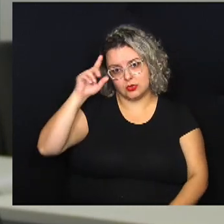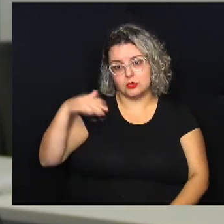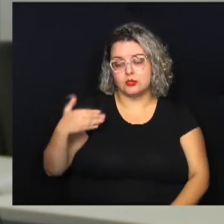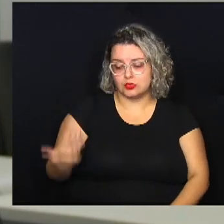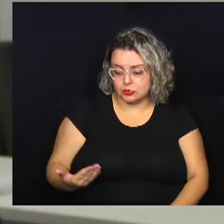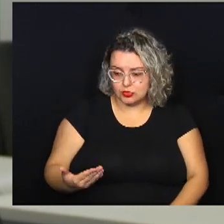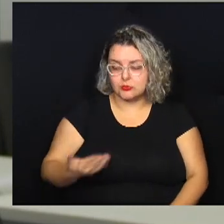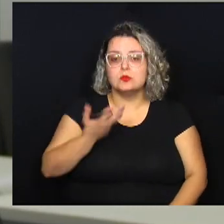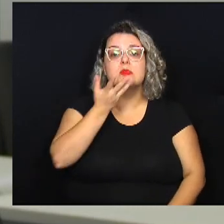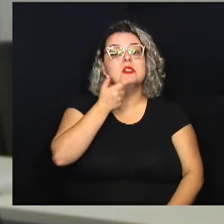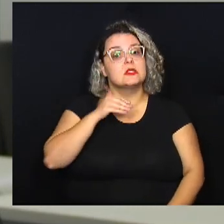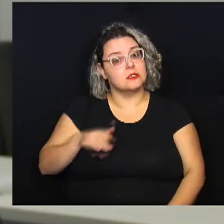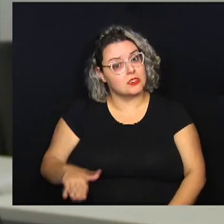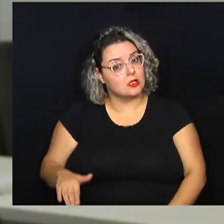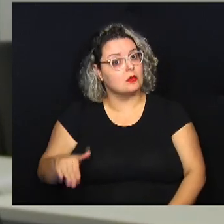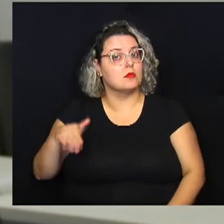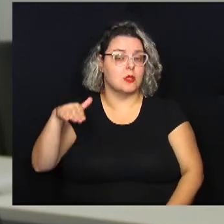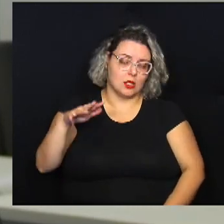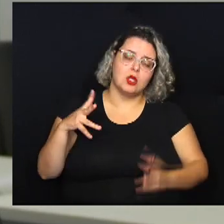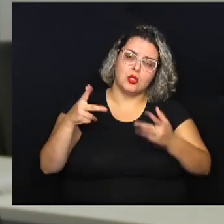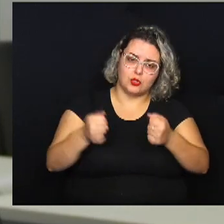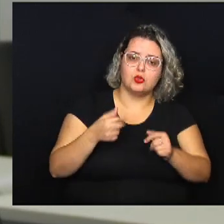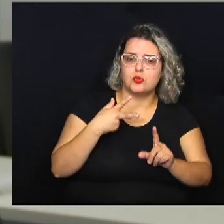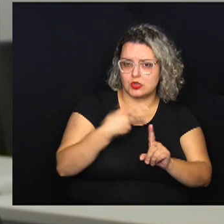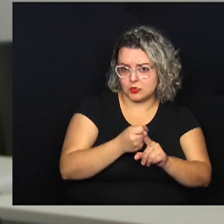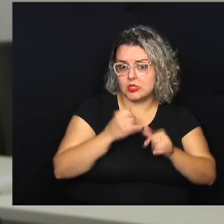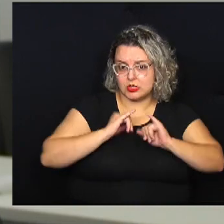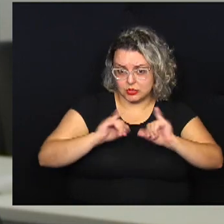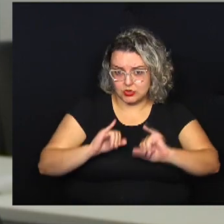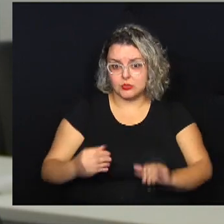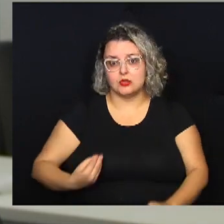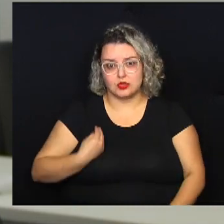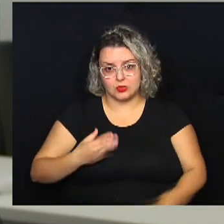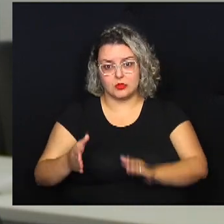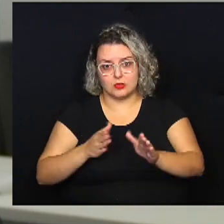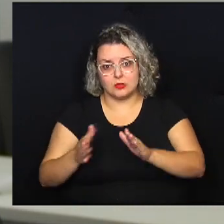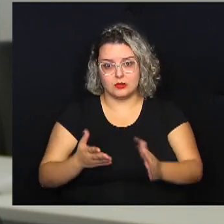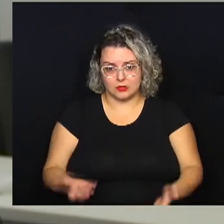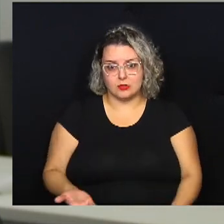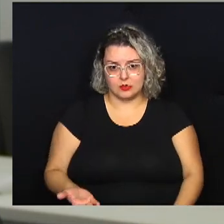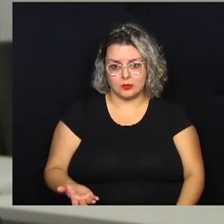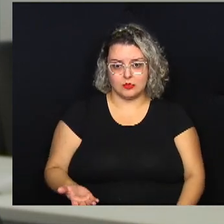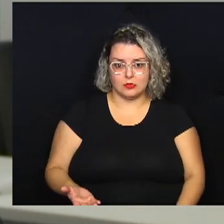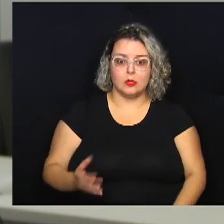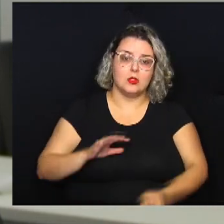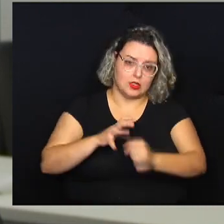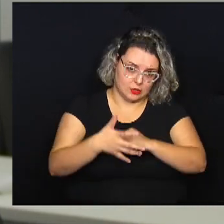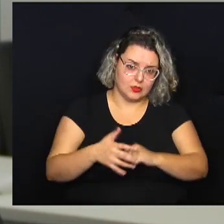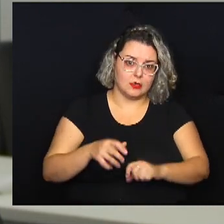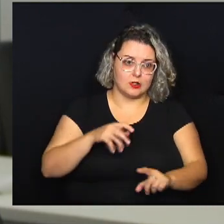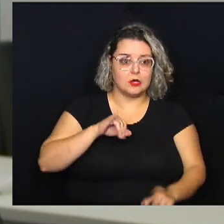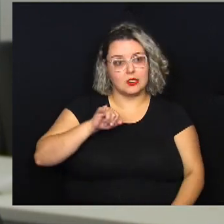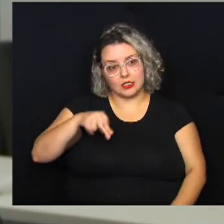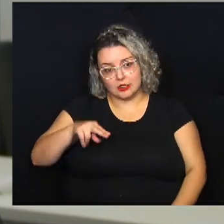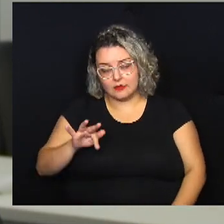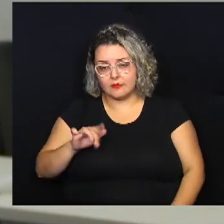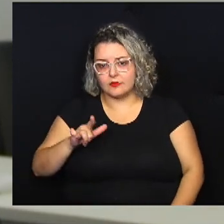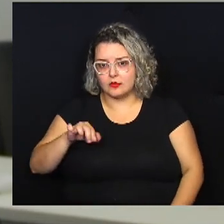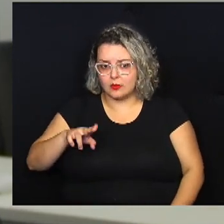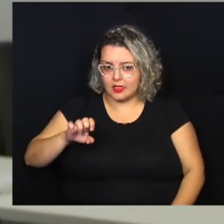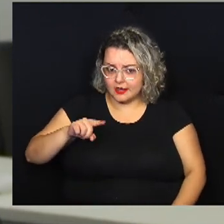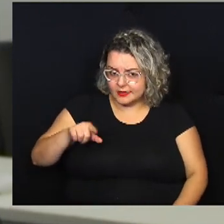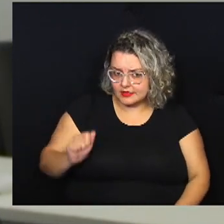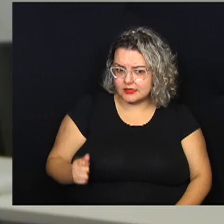crianças menores e todas as vacinações de campanha que estamos vivendo nesse momento, né? Para a campanha Covid e influenza. De acordo com informações que